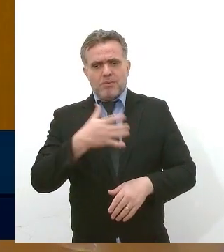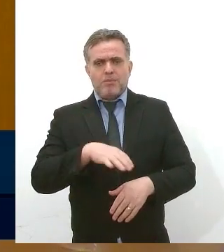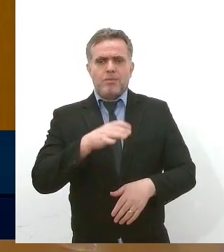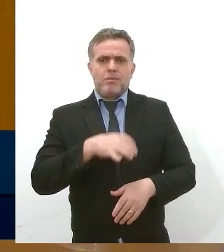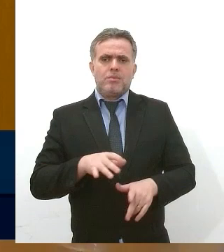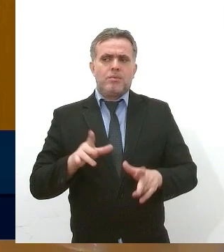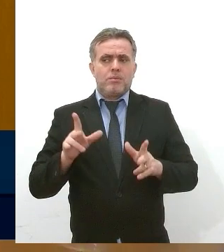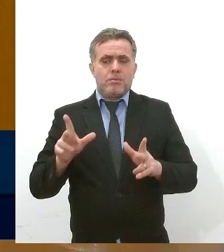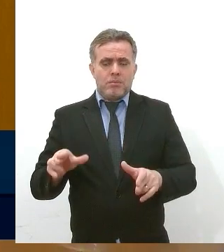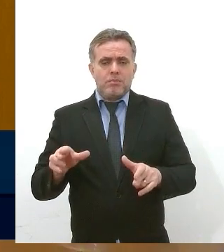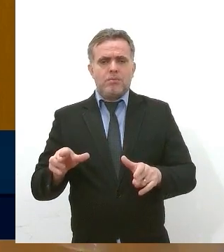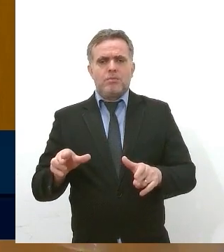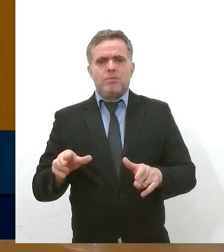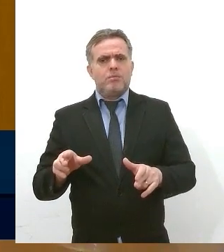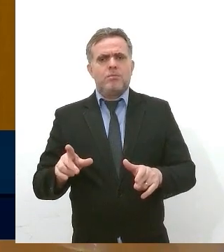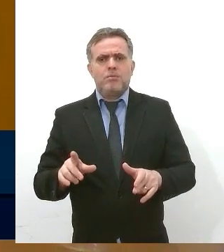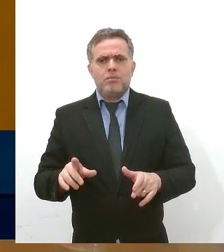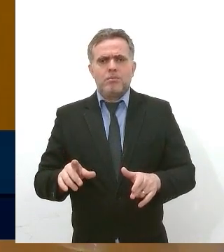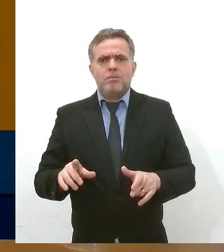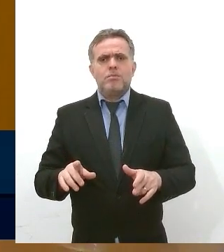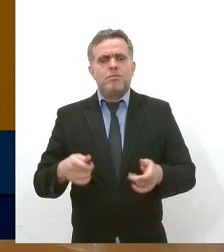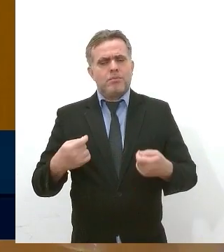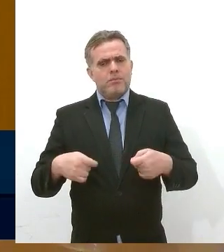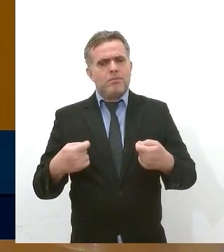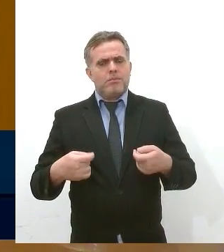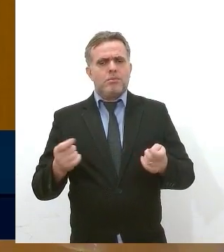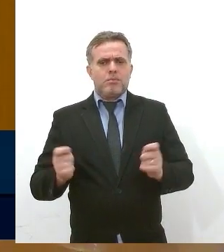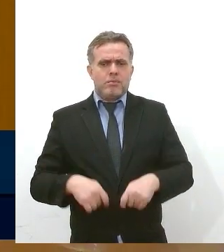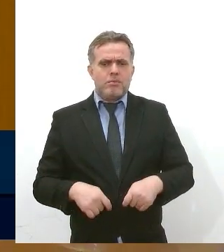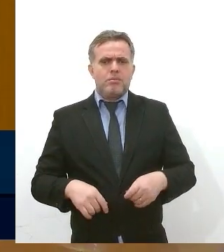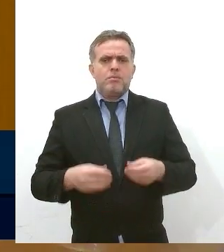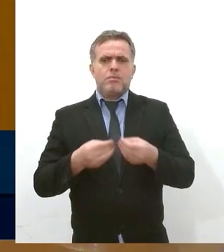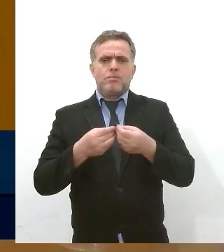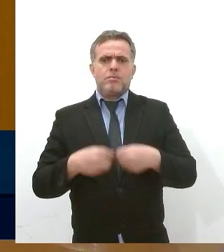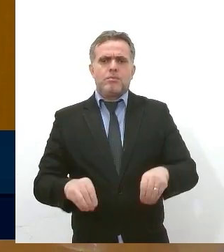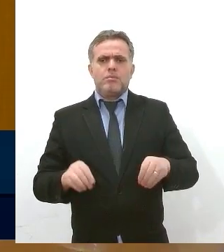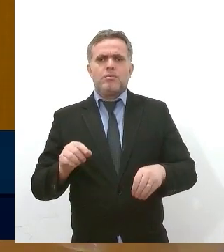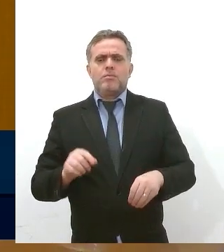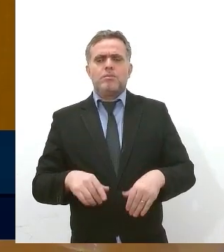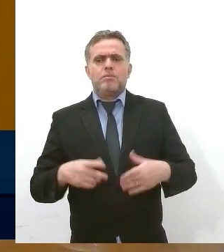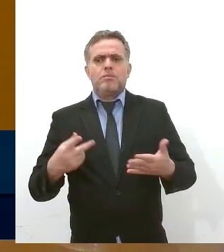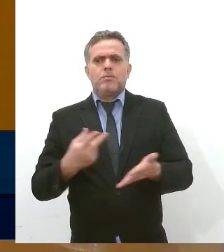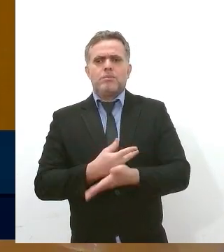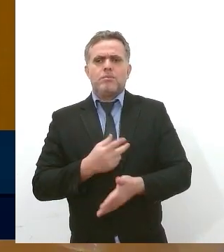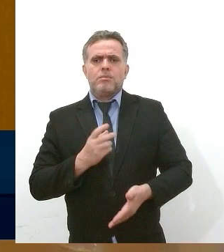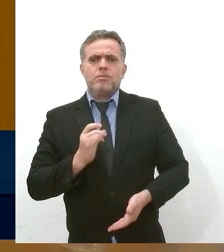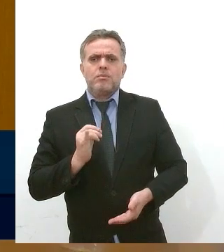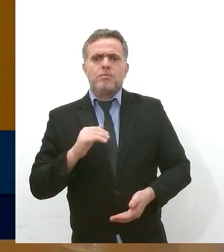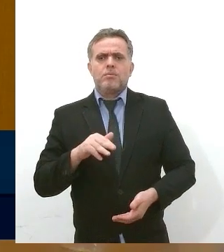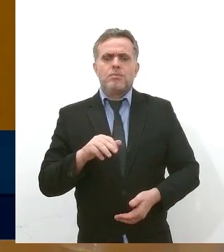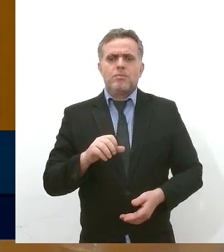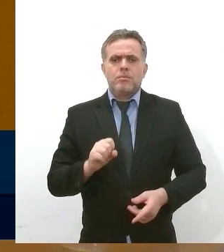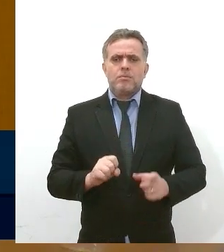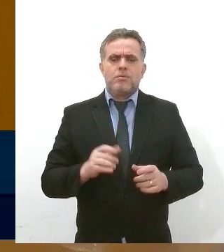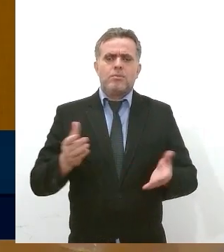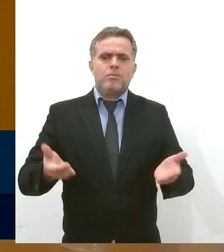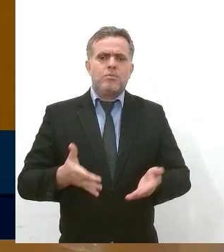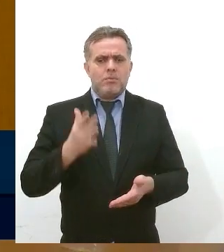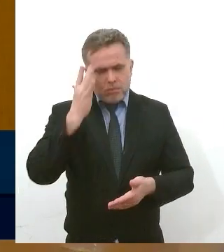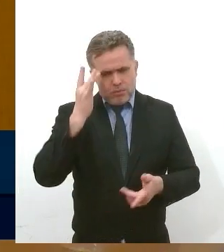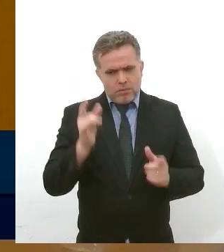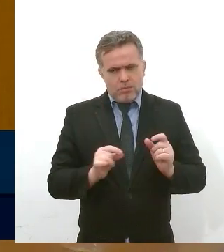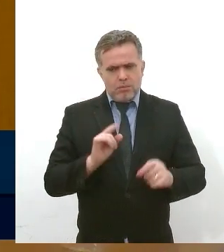está trazendo muitos prejuízos essa situação do ICMS. É hoje, amanhã, a gente entende que hoje tem marcha